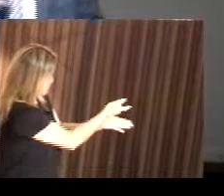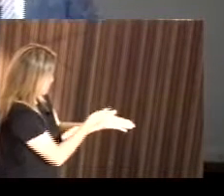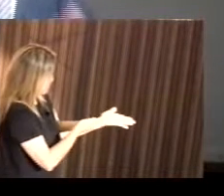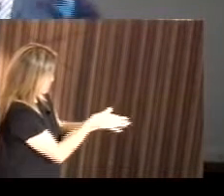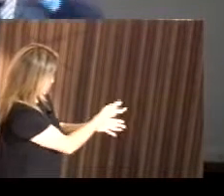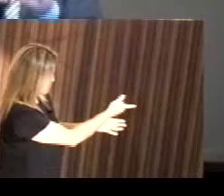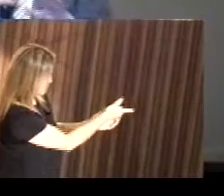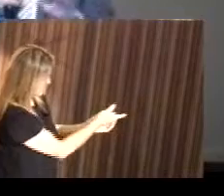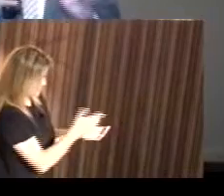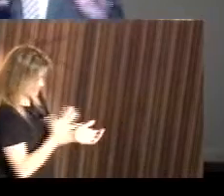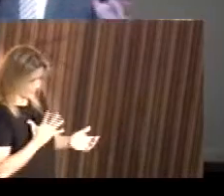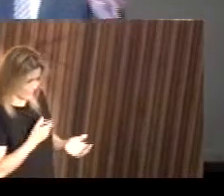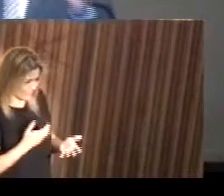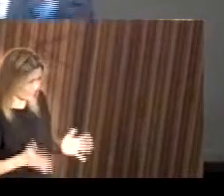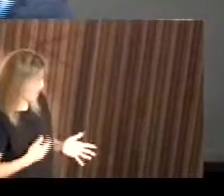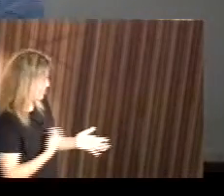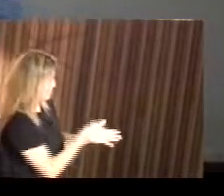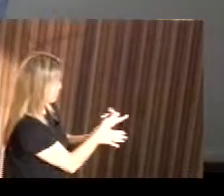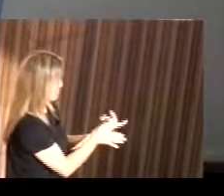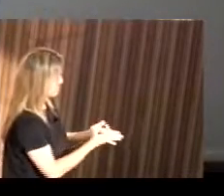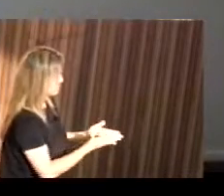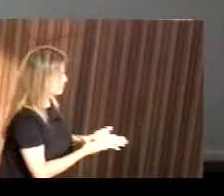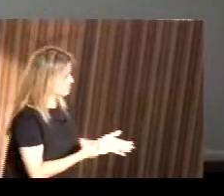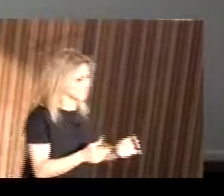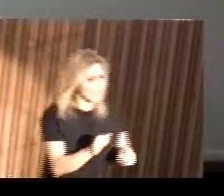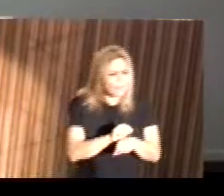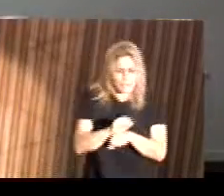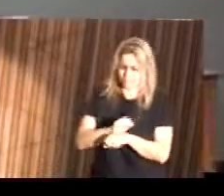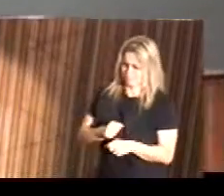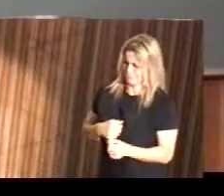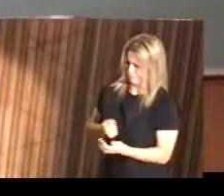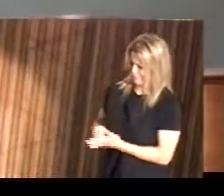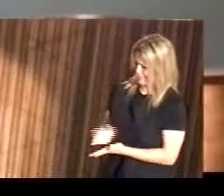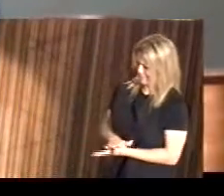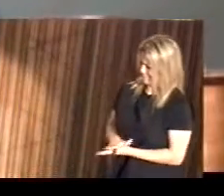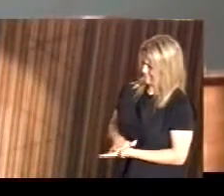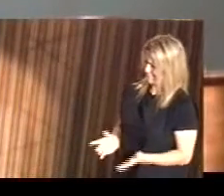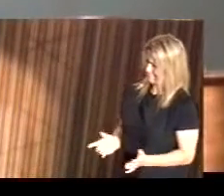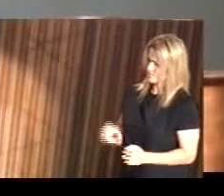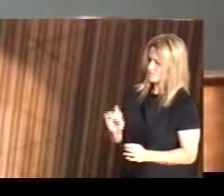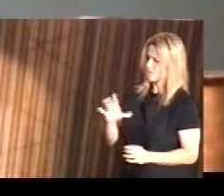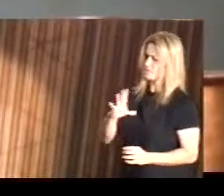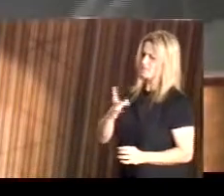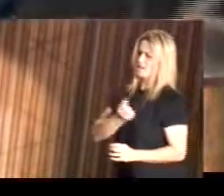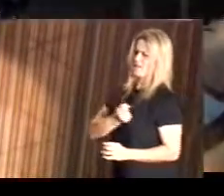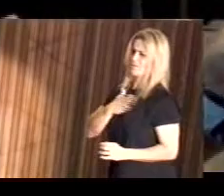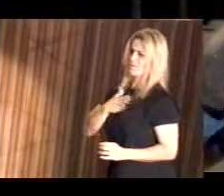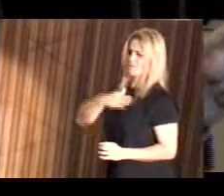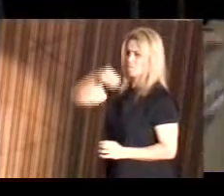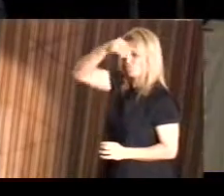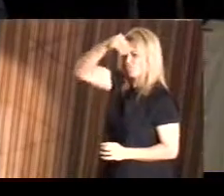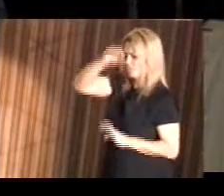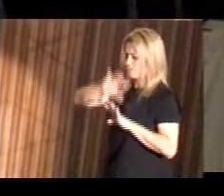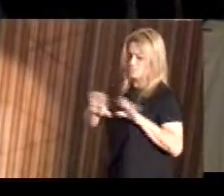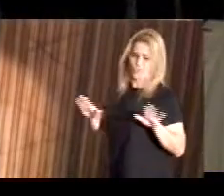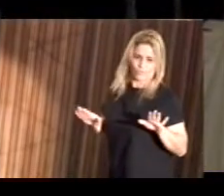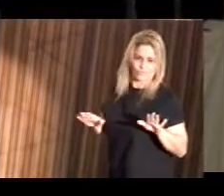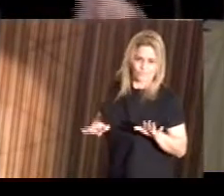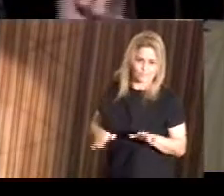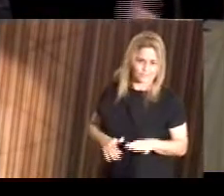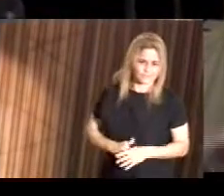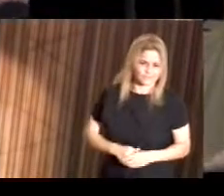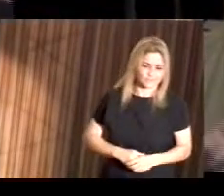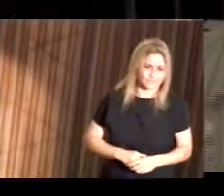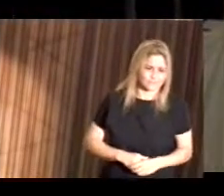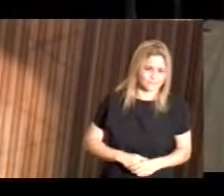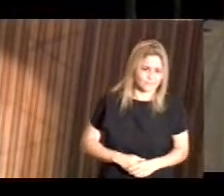E sabe o que Deus queria? Que no meio dessa situação toda, Ló entendesse. E não somente Ló, mas